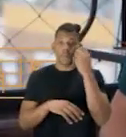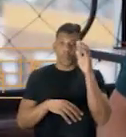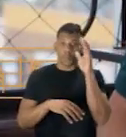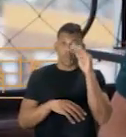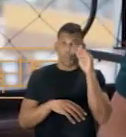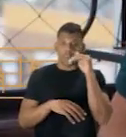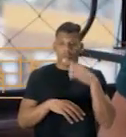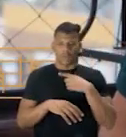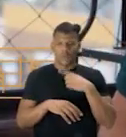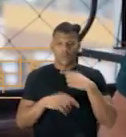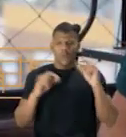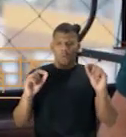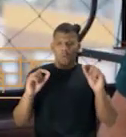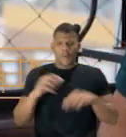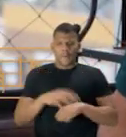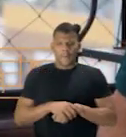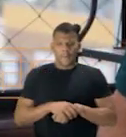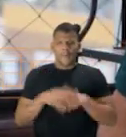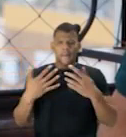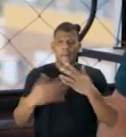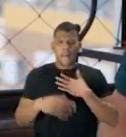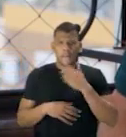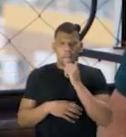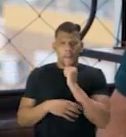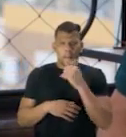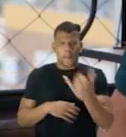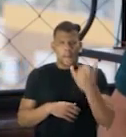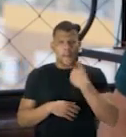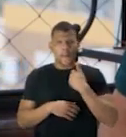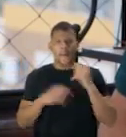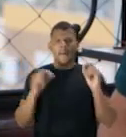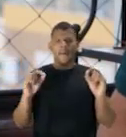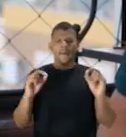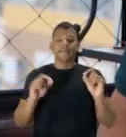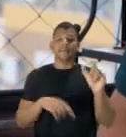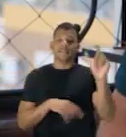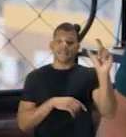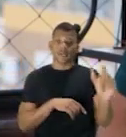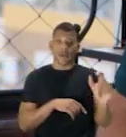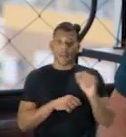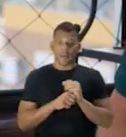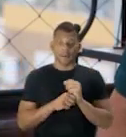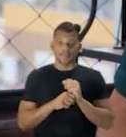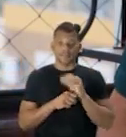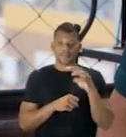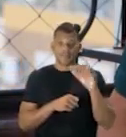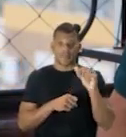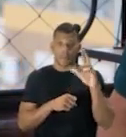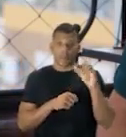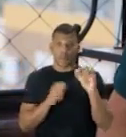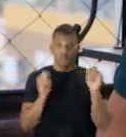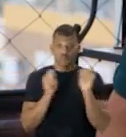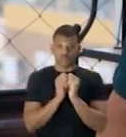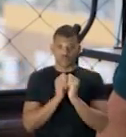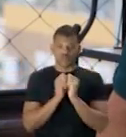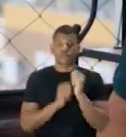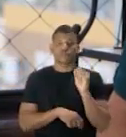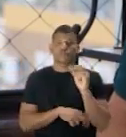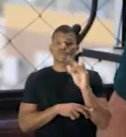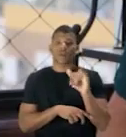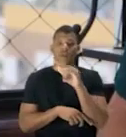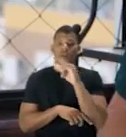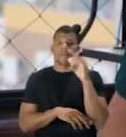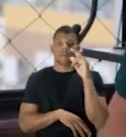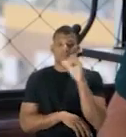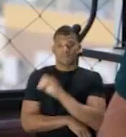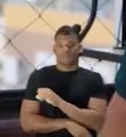tem uma curiosidade. É, a minha mãe conta que ela, João e Mauro estavam saindo num bloco